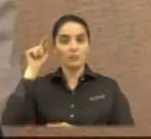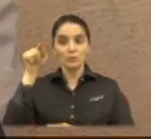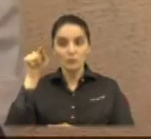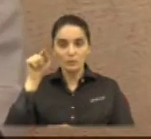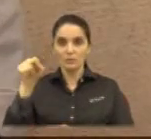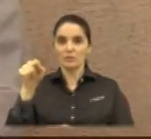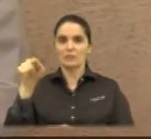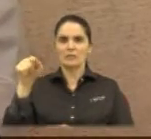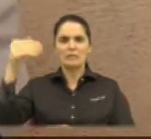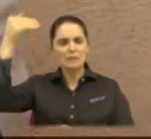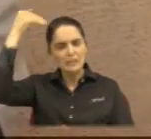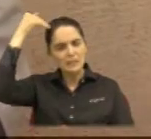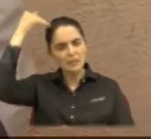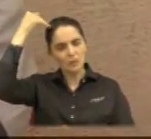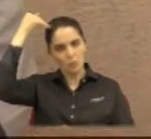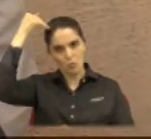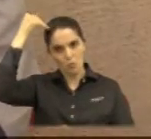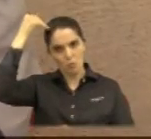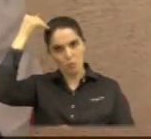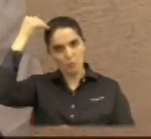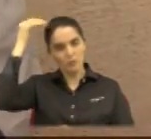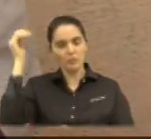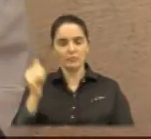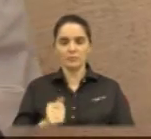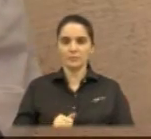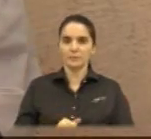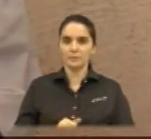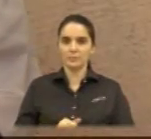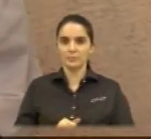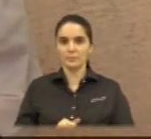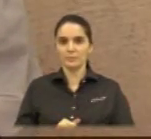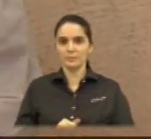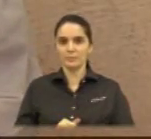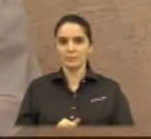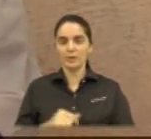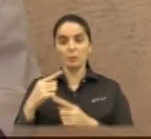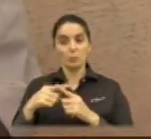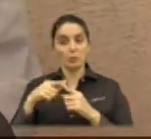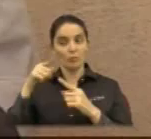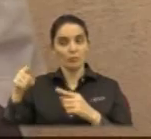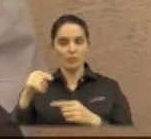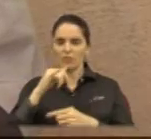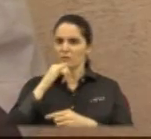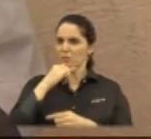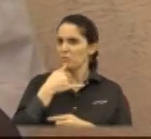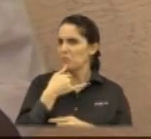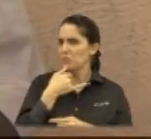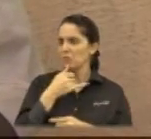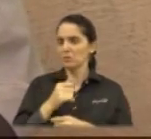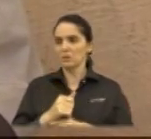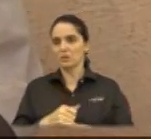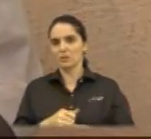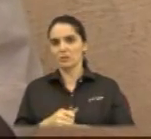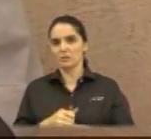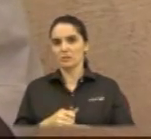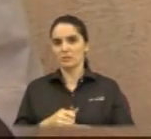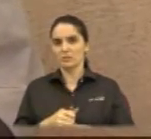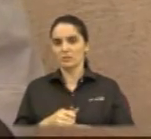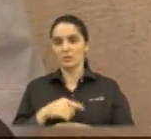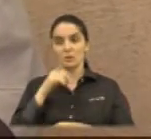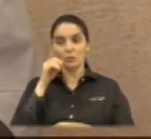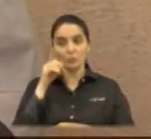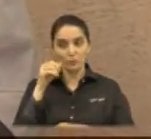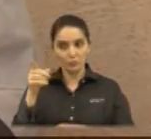é culpada pela sua própria infelicidade, pela sua